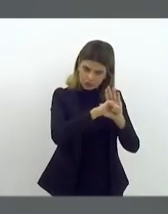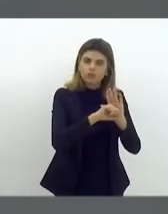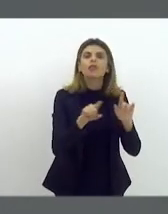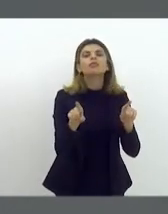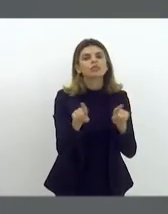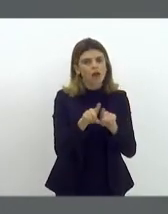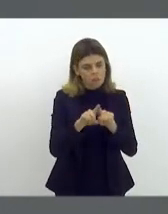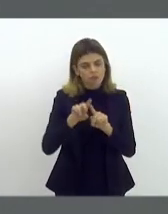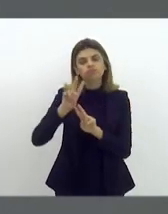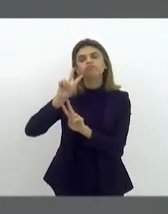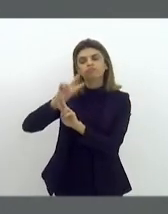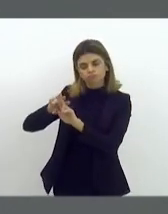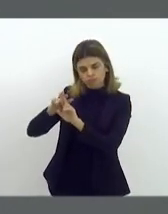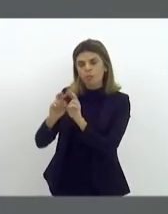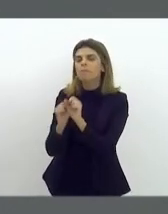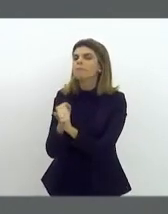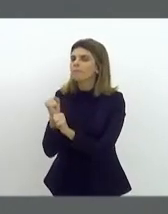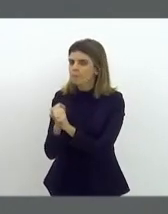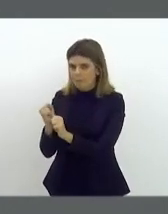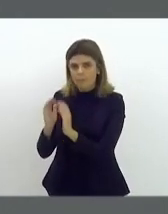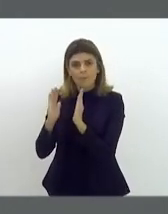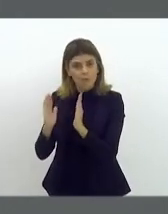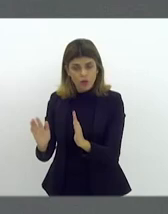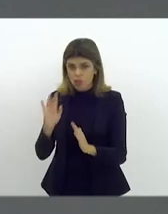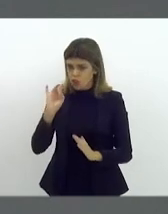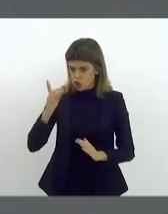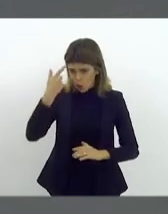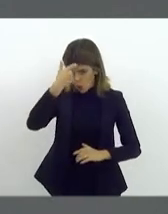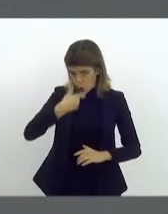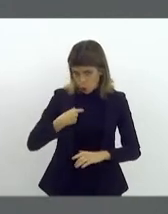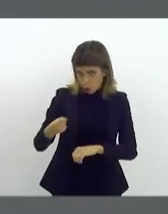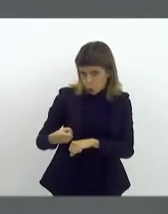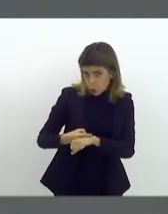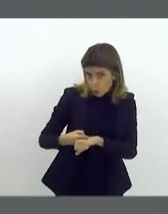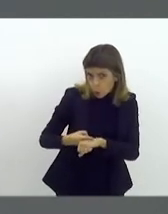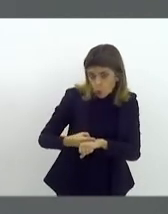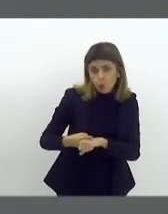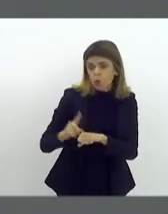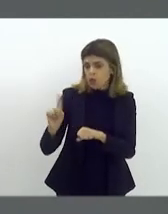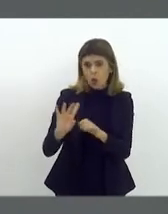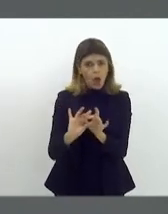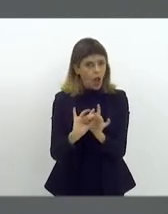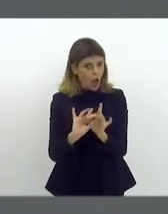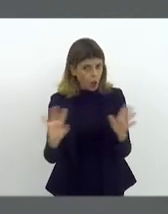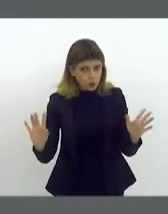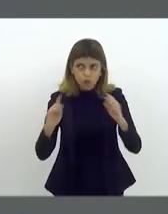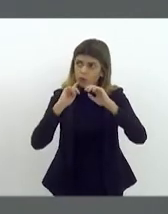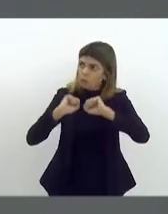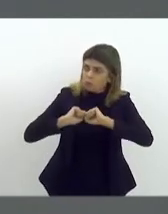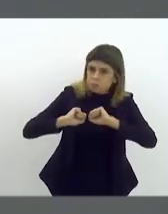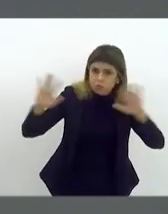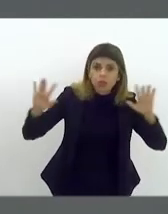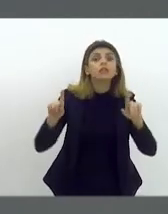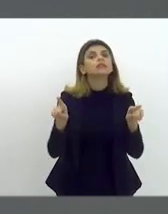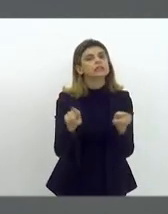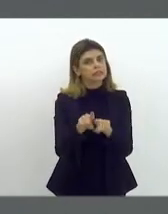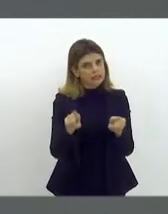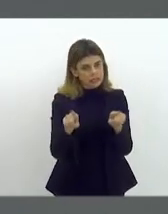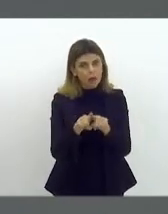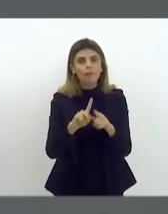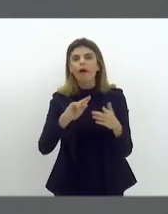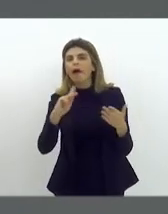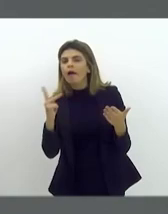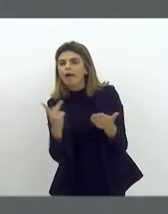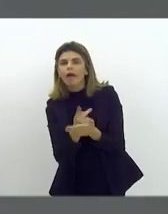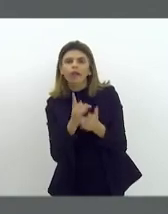reprimido né e não só a cena de nudez que não tenha sido autorizada a publicação mas também a questão de